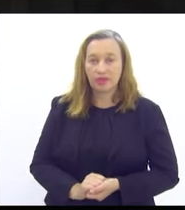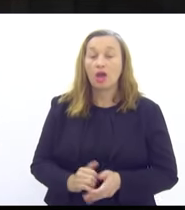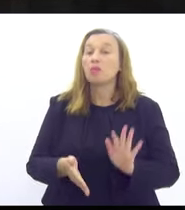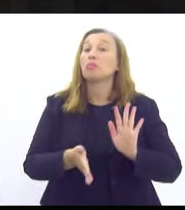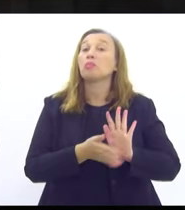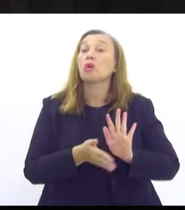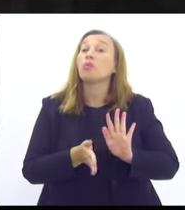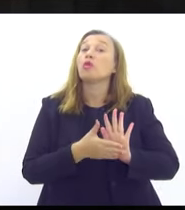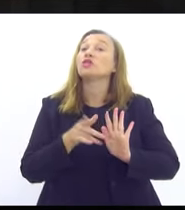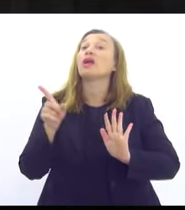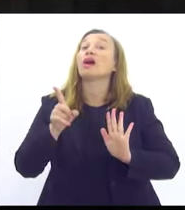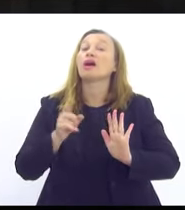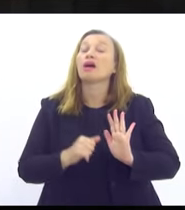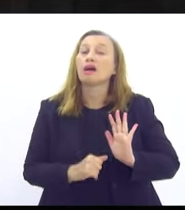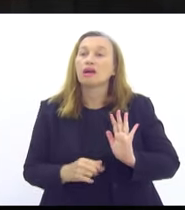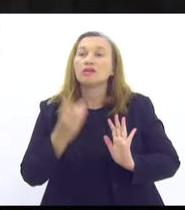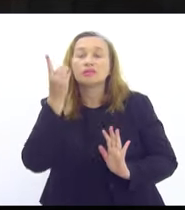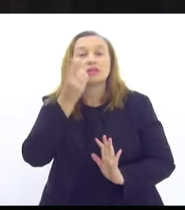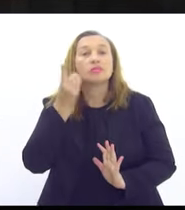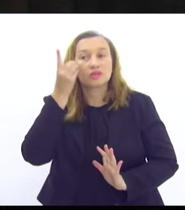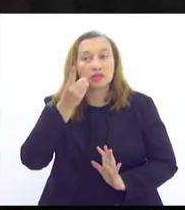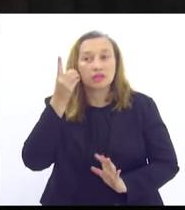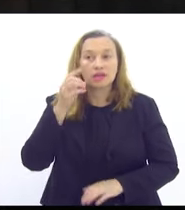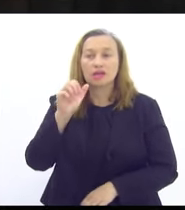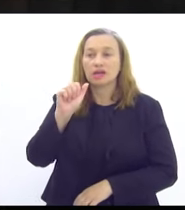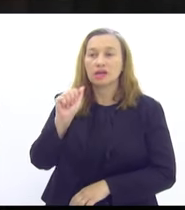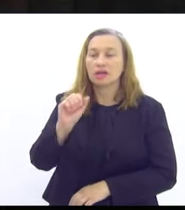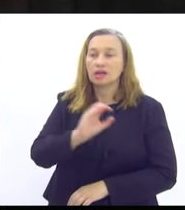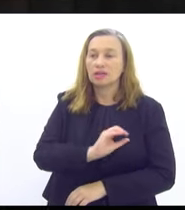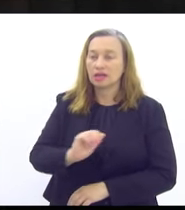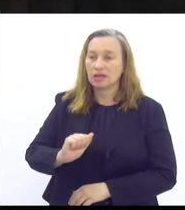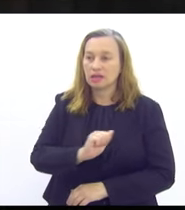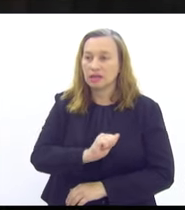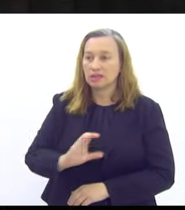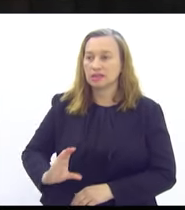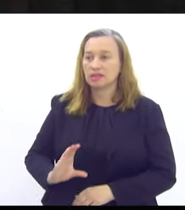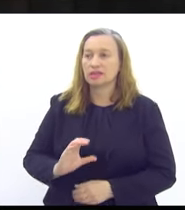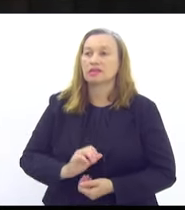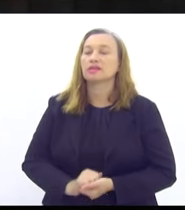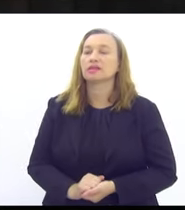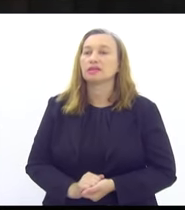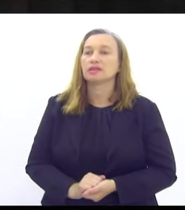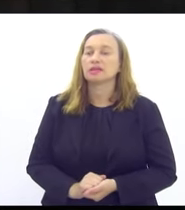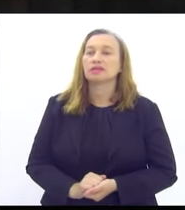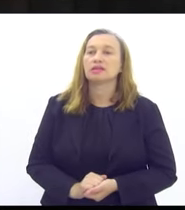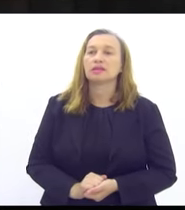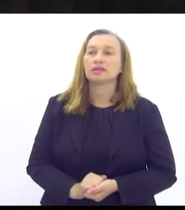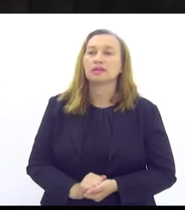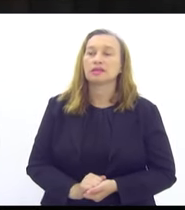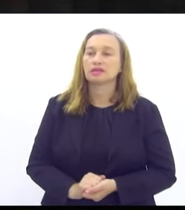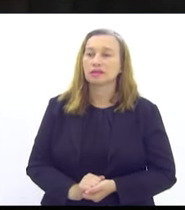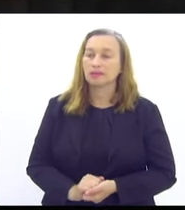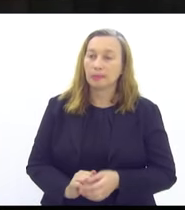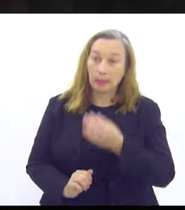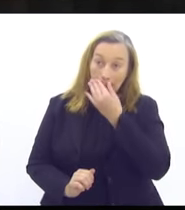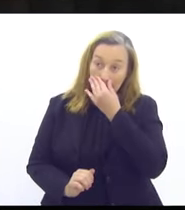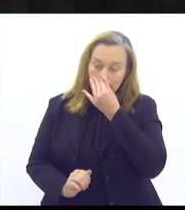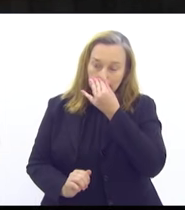propôs lá o deputado André Ceciliano é que as mercadorias